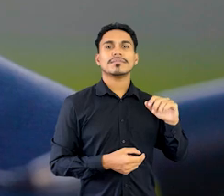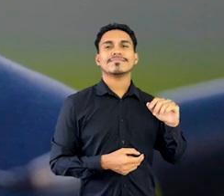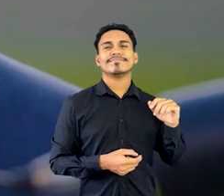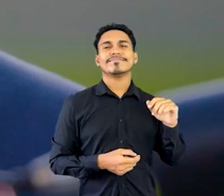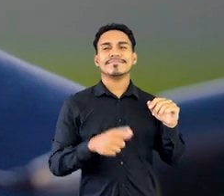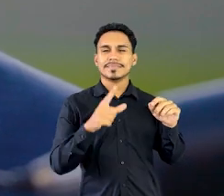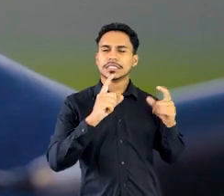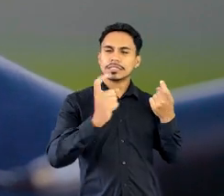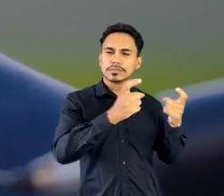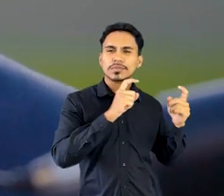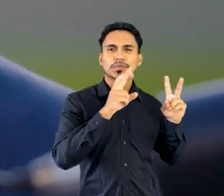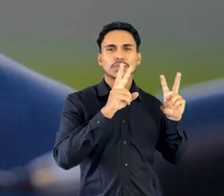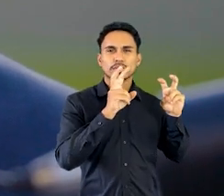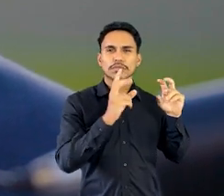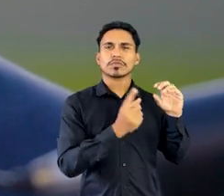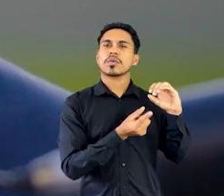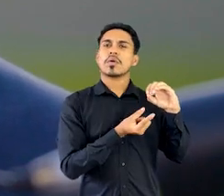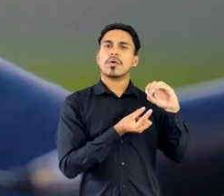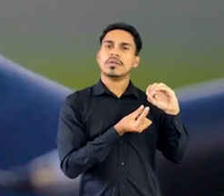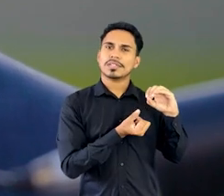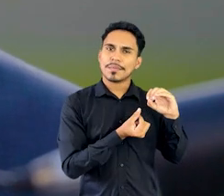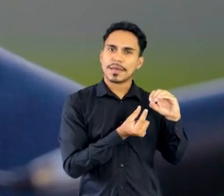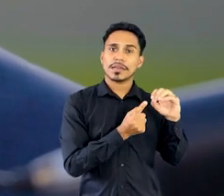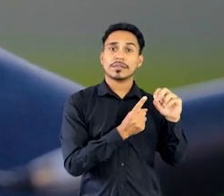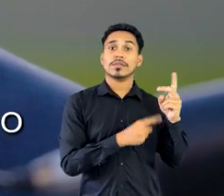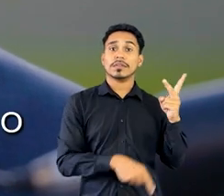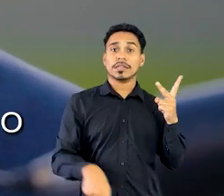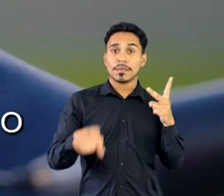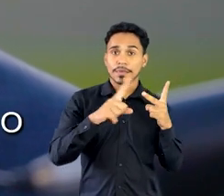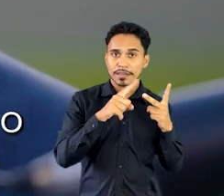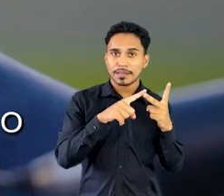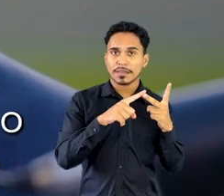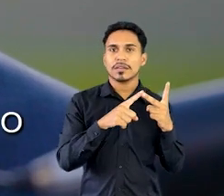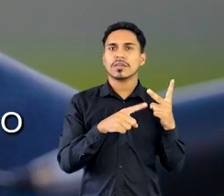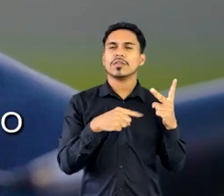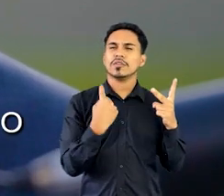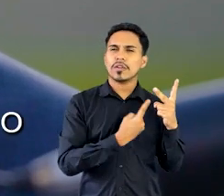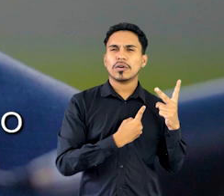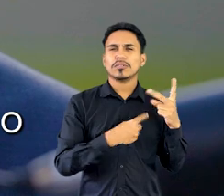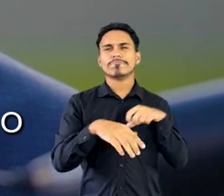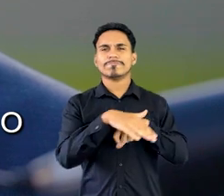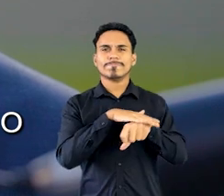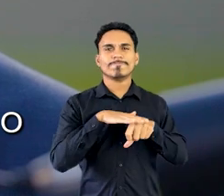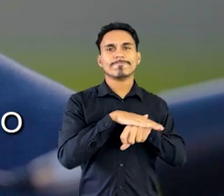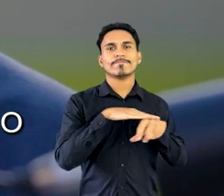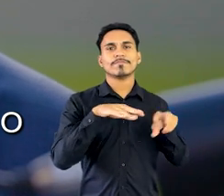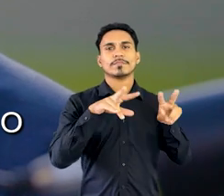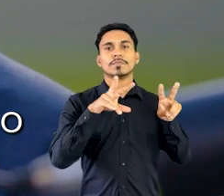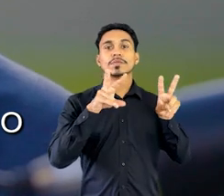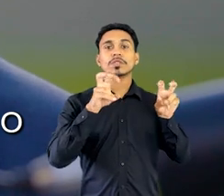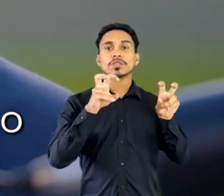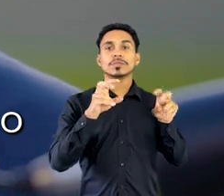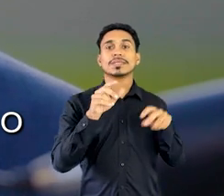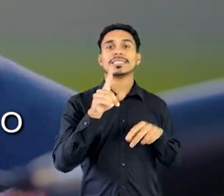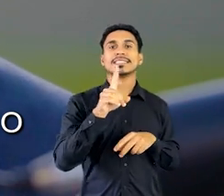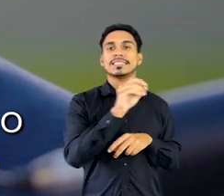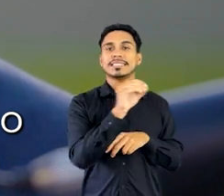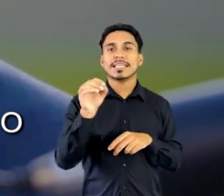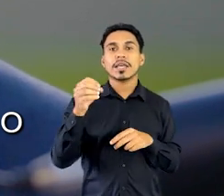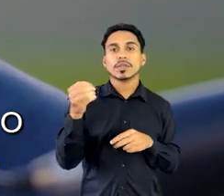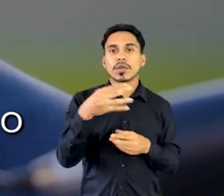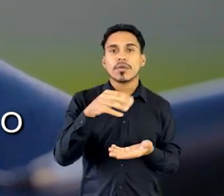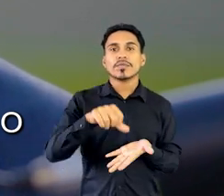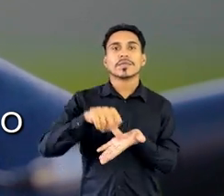discutindo além do orçamento com a fanda já colocou bem eh também estamos eh conversando sobre a expansão né o governo